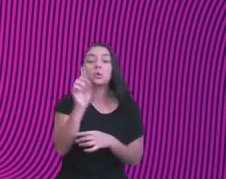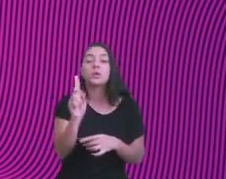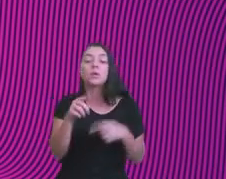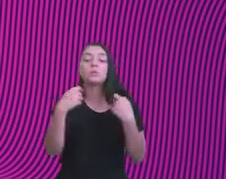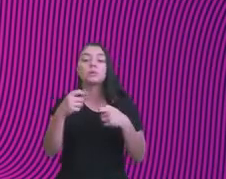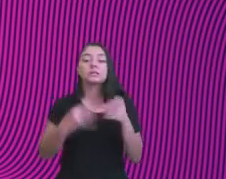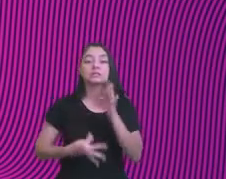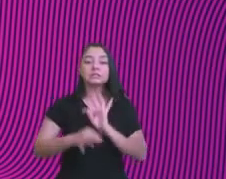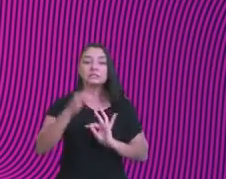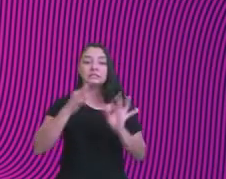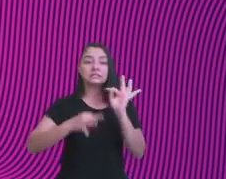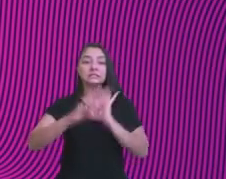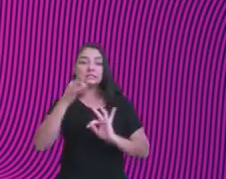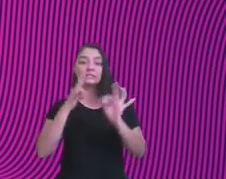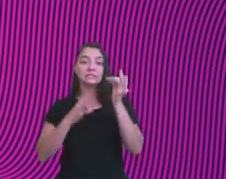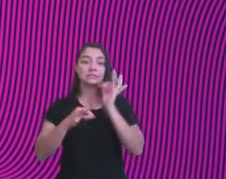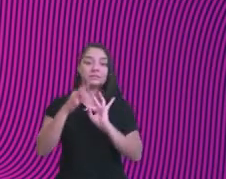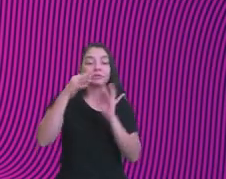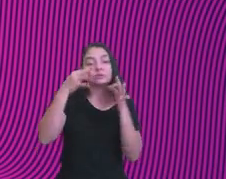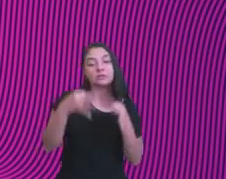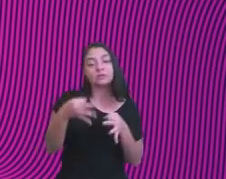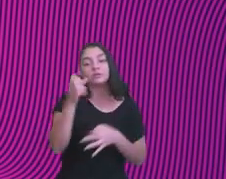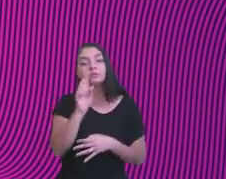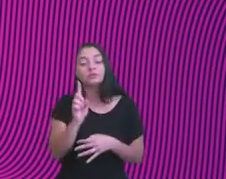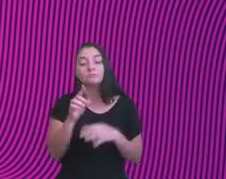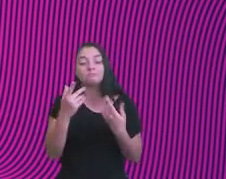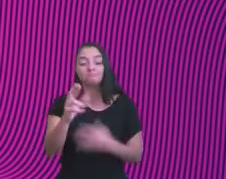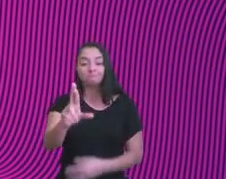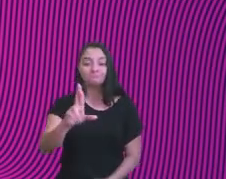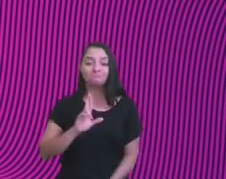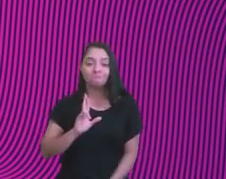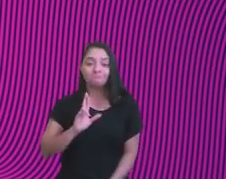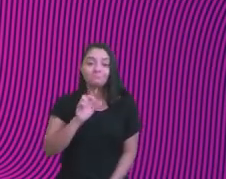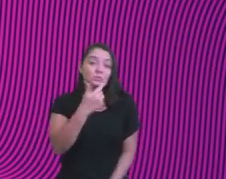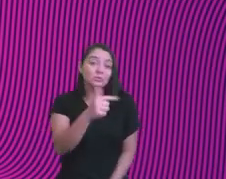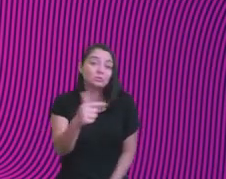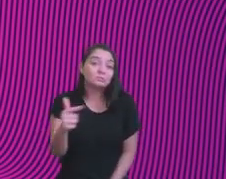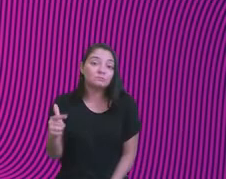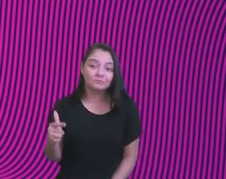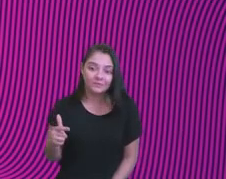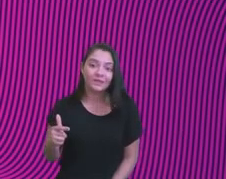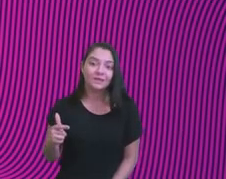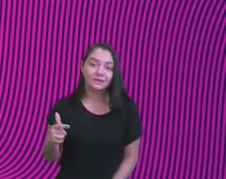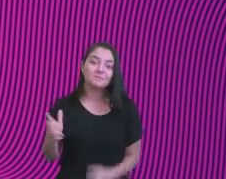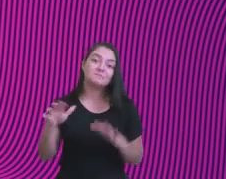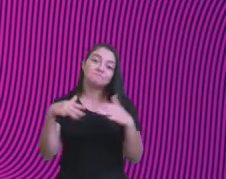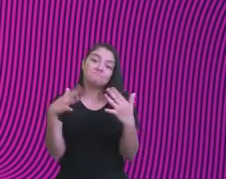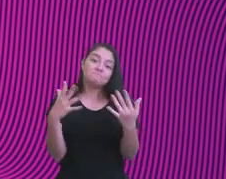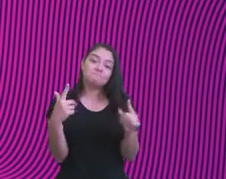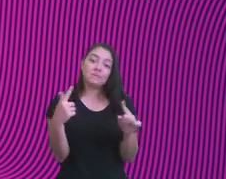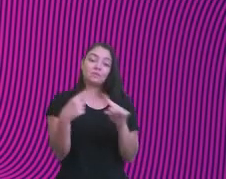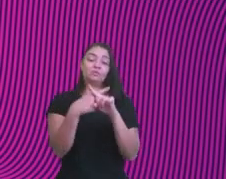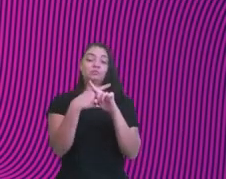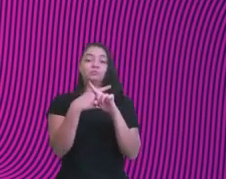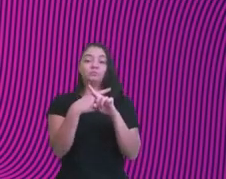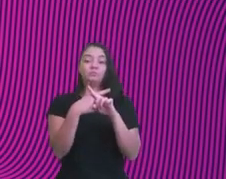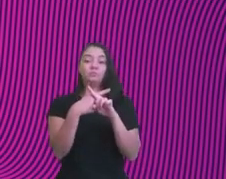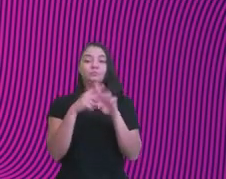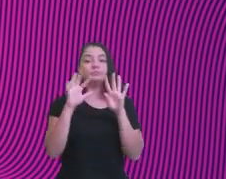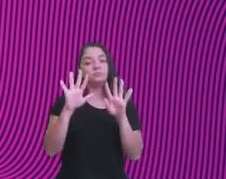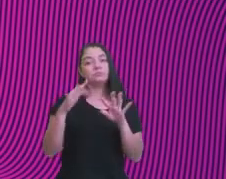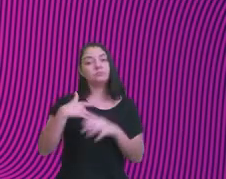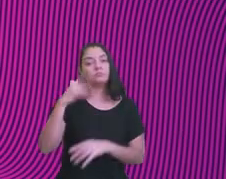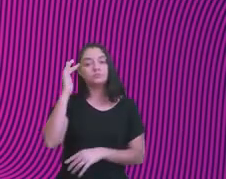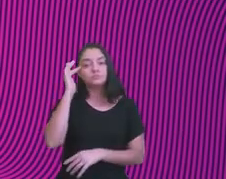tem essa resposta ainda, é uma coisa assim bem controversa, mas talvez assim nesse caso de